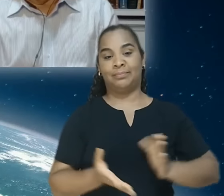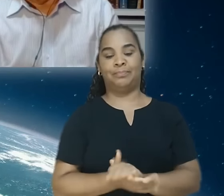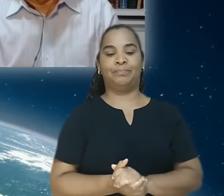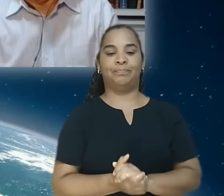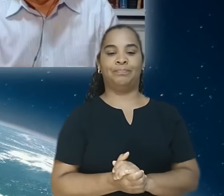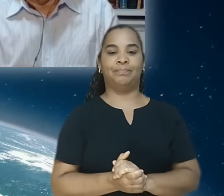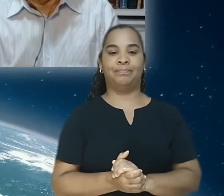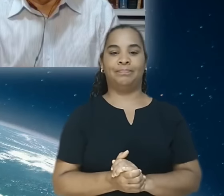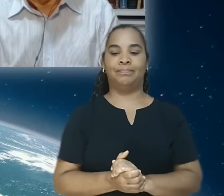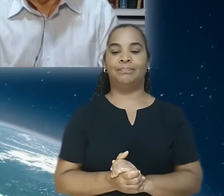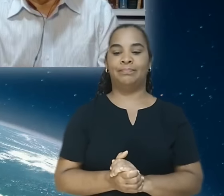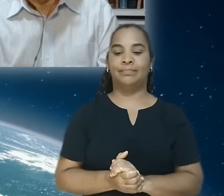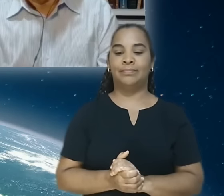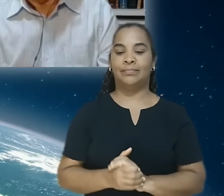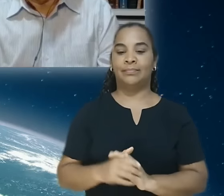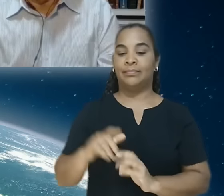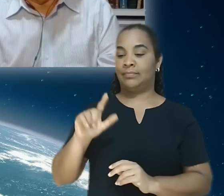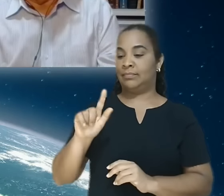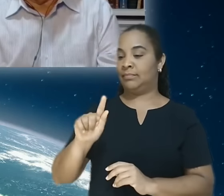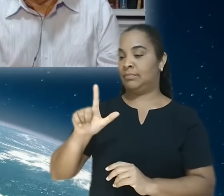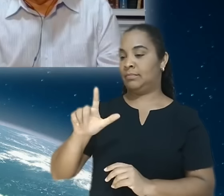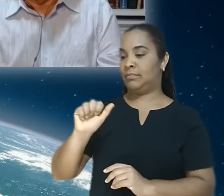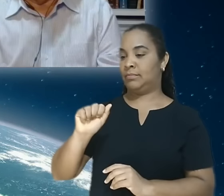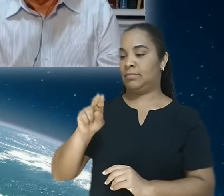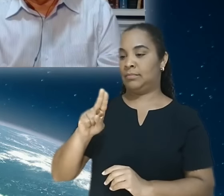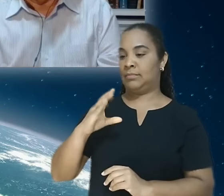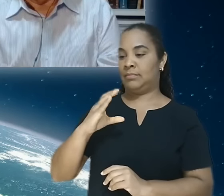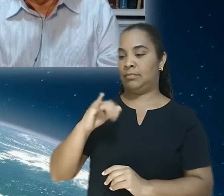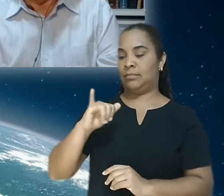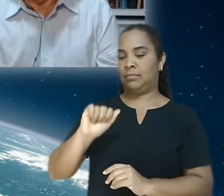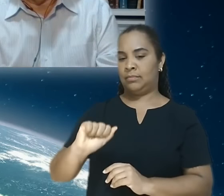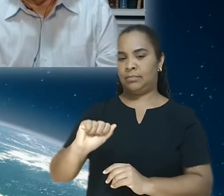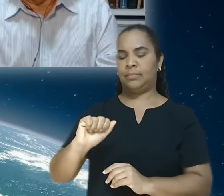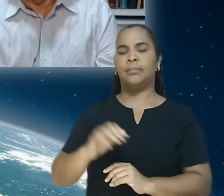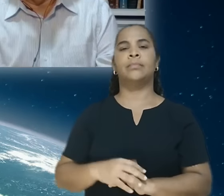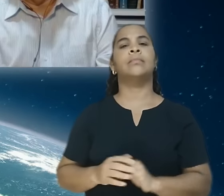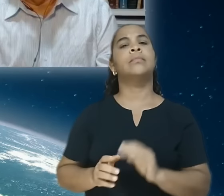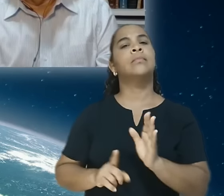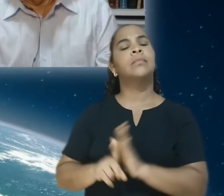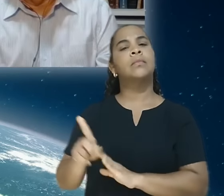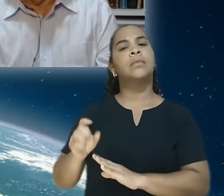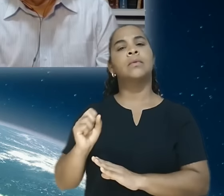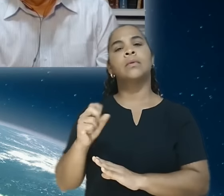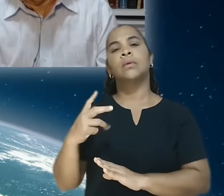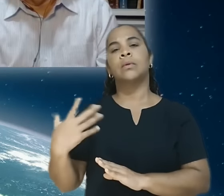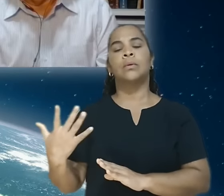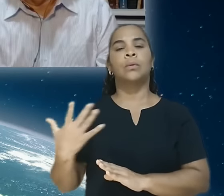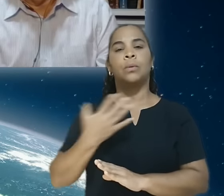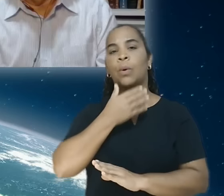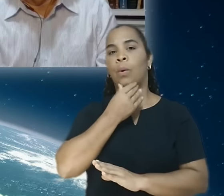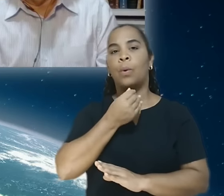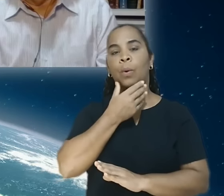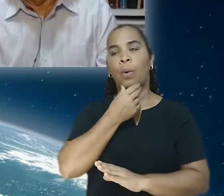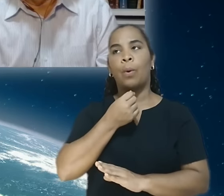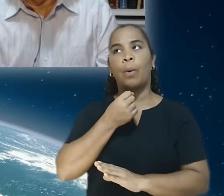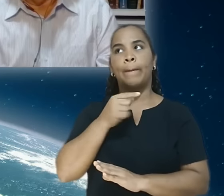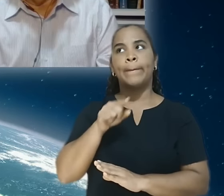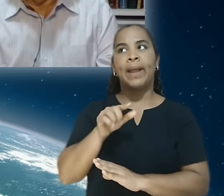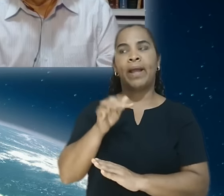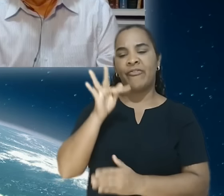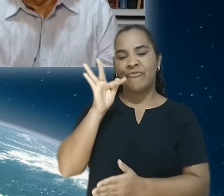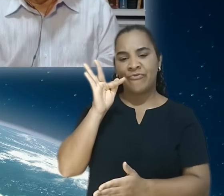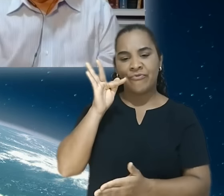Uma pergunta de Glaucia Dentre os evangelistas Qual deles Pode ser considerado Mais fiel A história